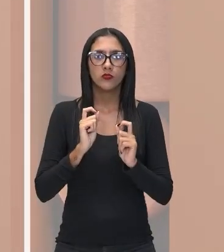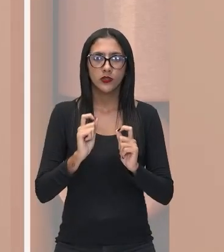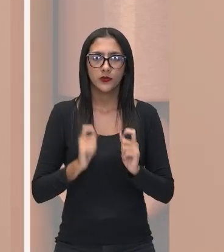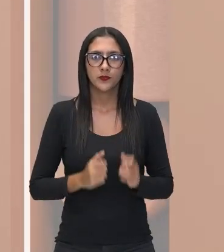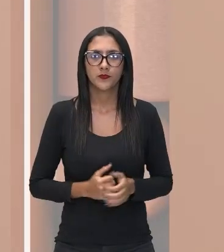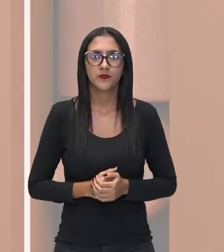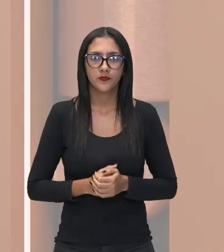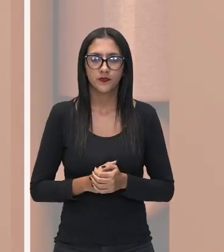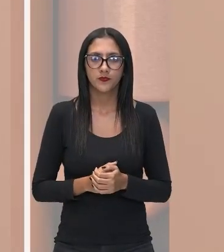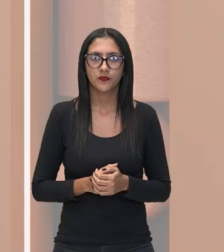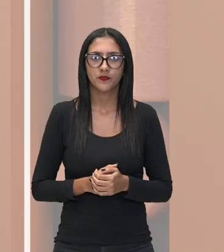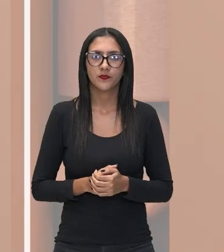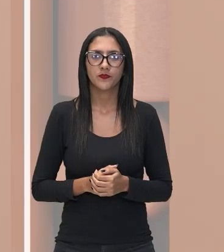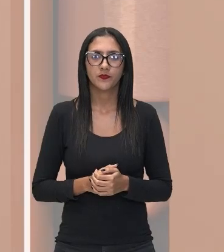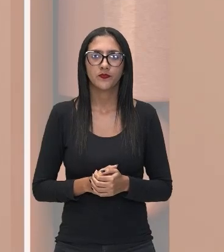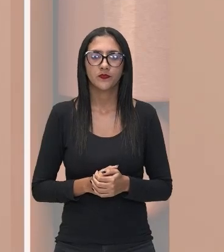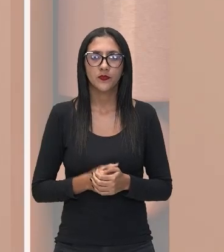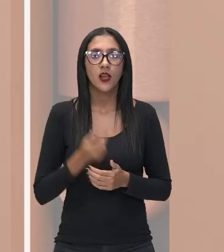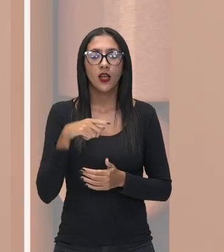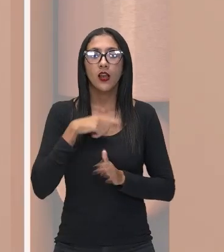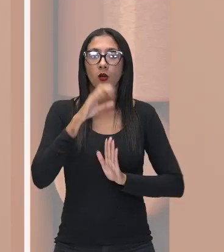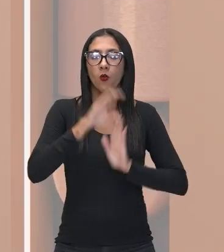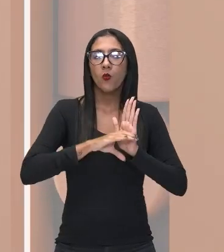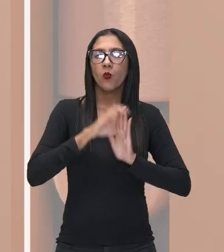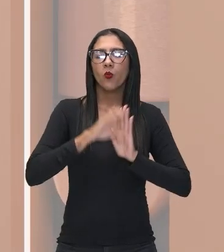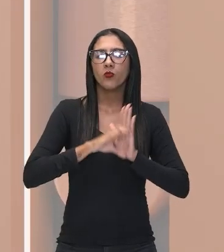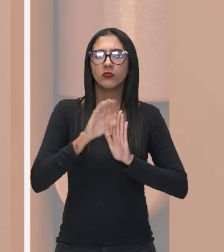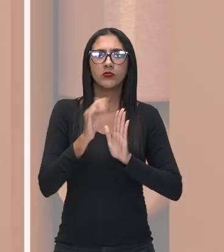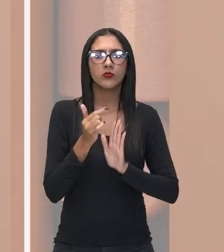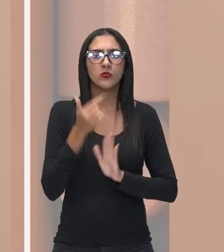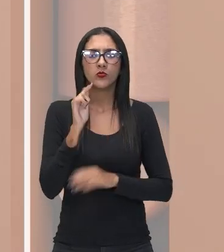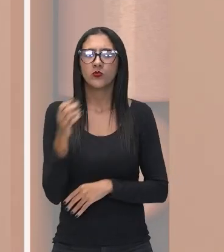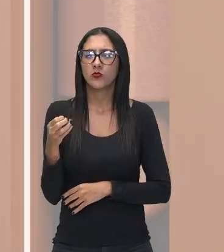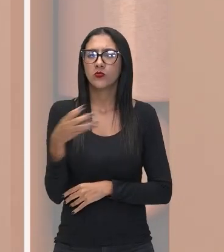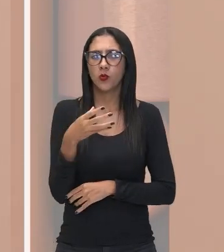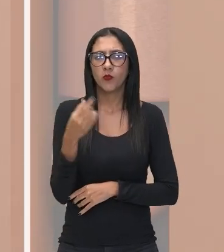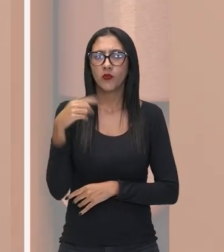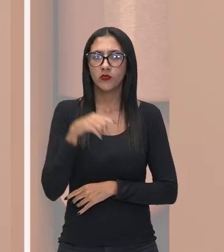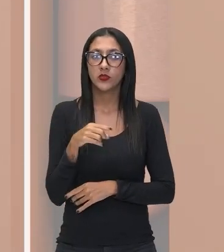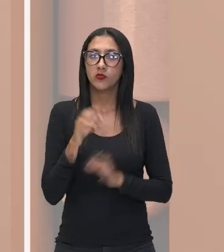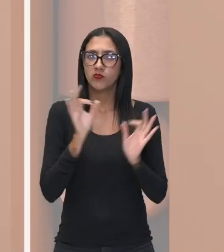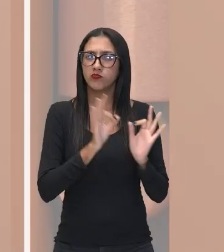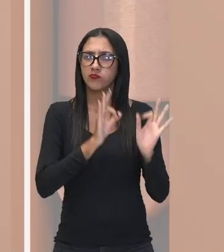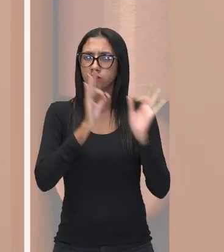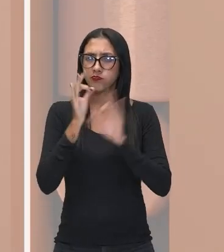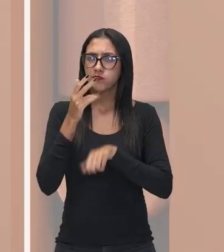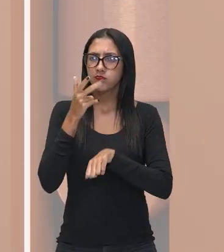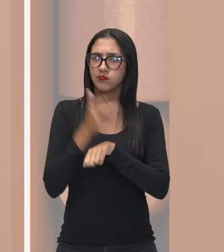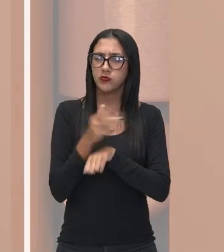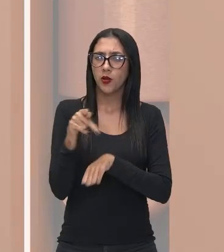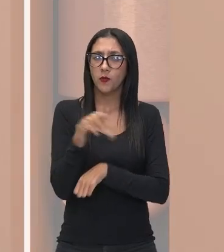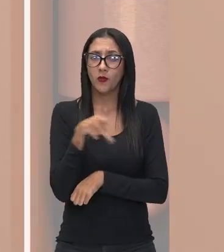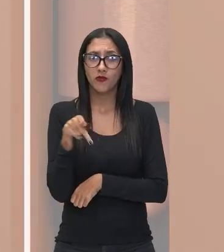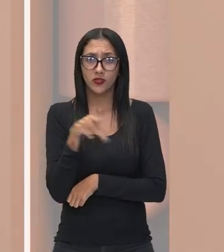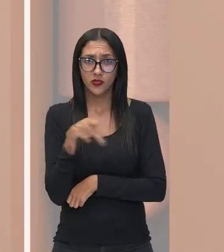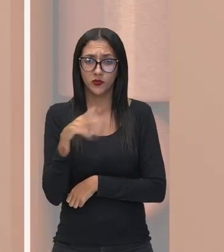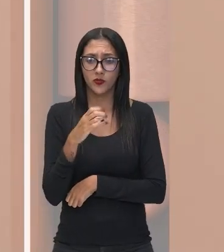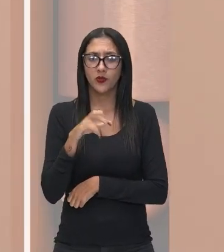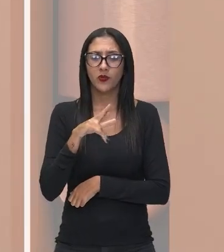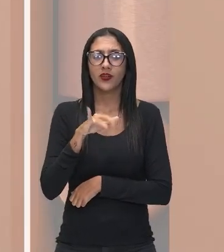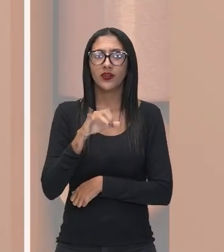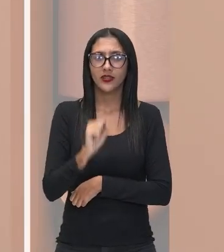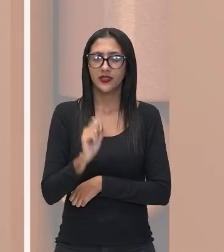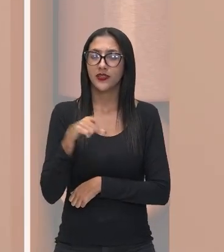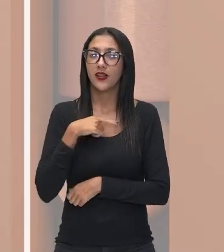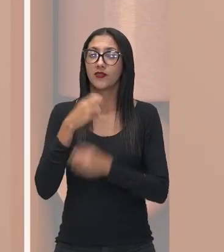da eutrofização. E aí eu vou mostrar para vocês aqui um vídeo com a professora Cristiane Marques, professora de